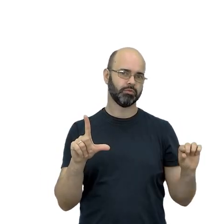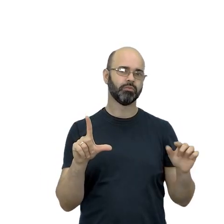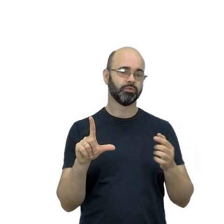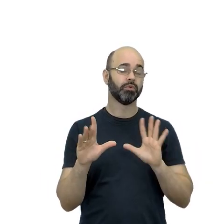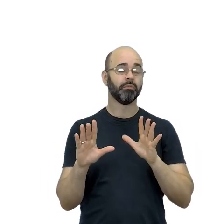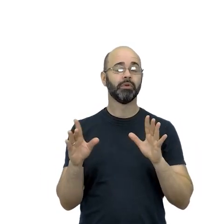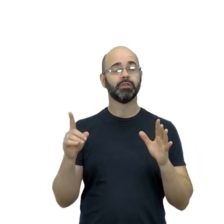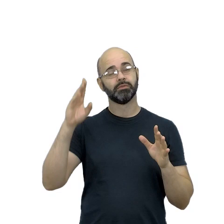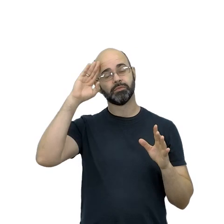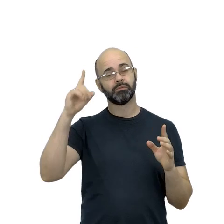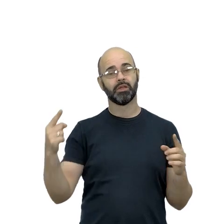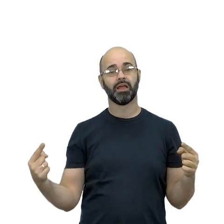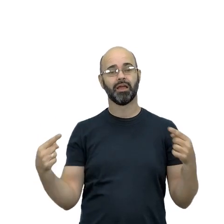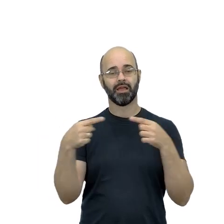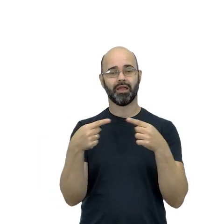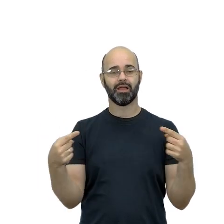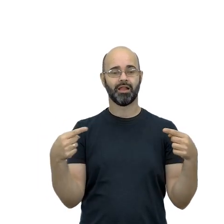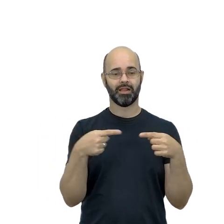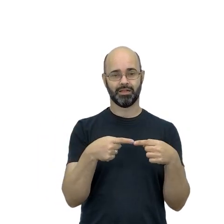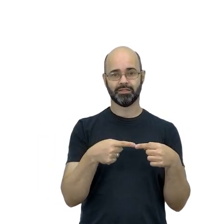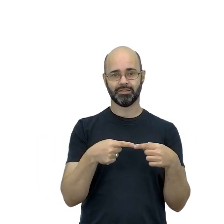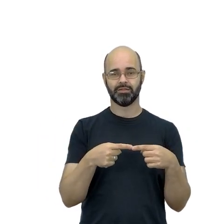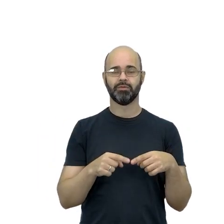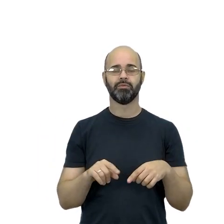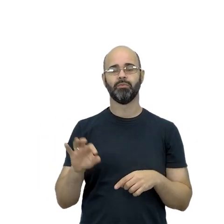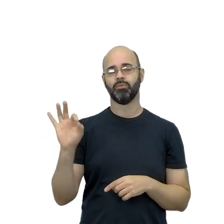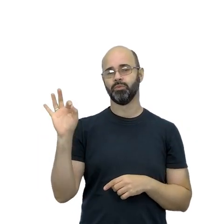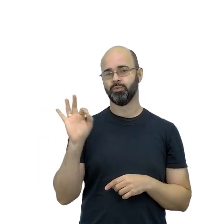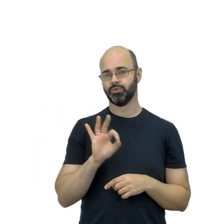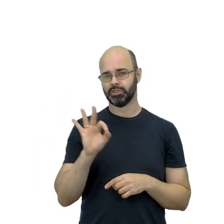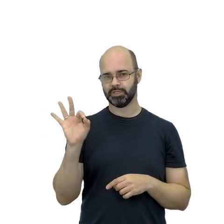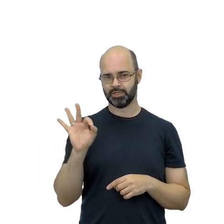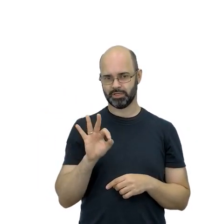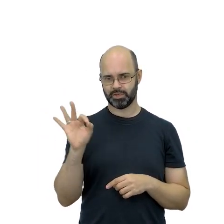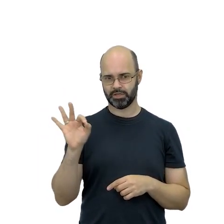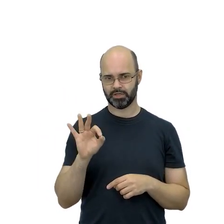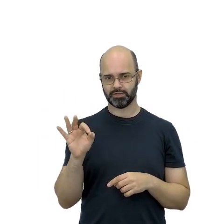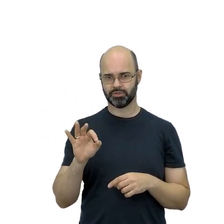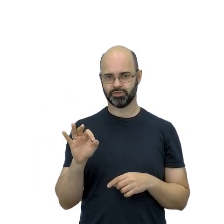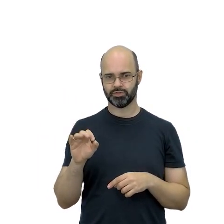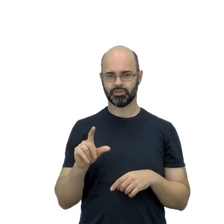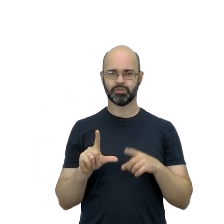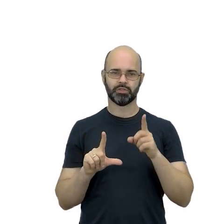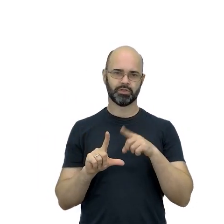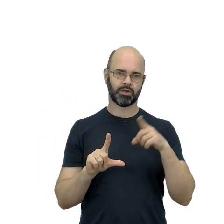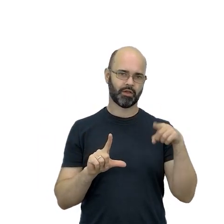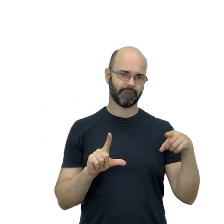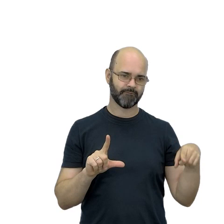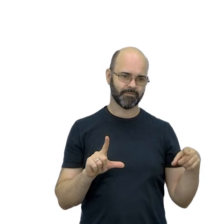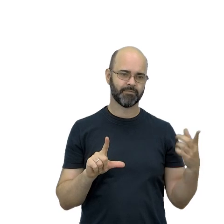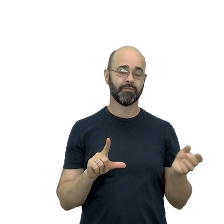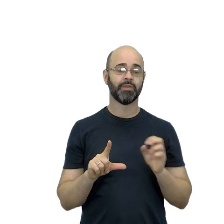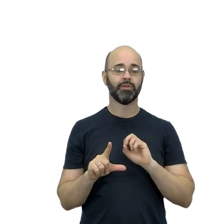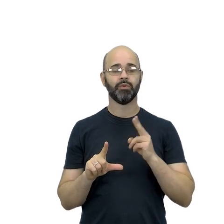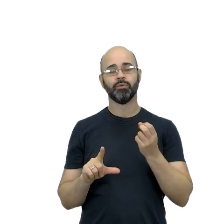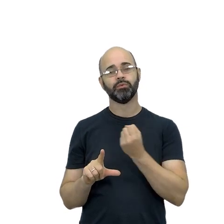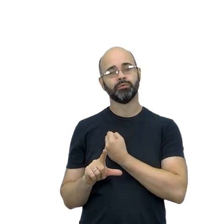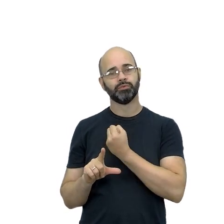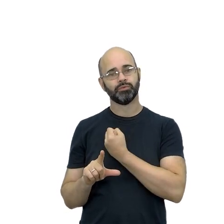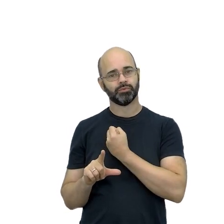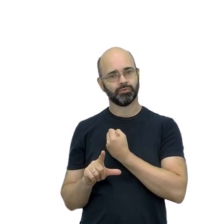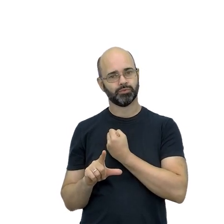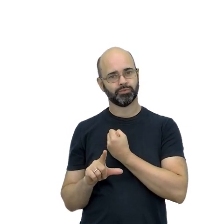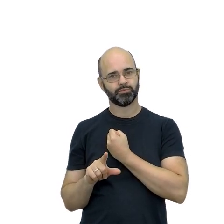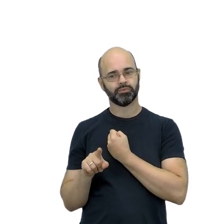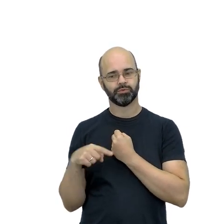a relação, né, da porcentagem específica nesse gráfico, né, ou do dado numérico que ele está